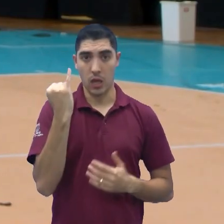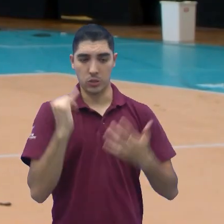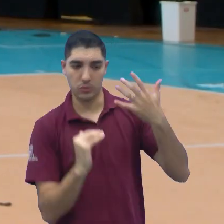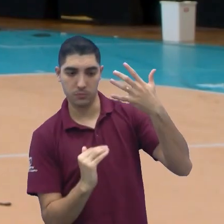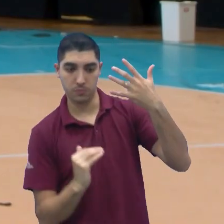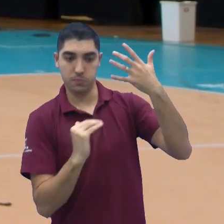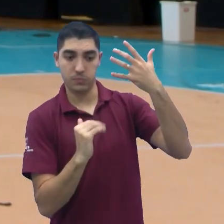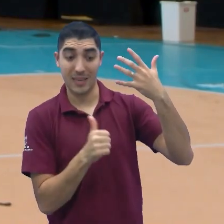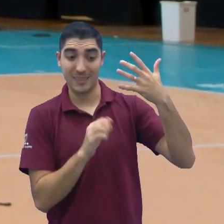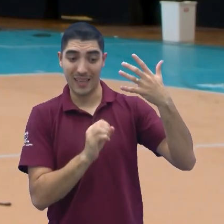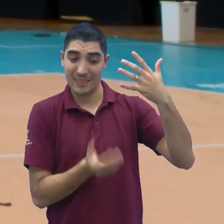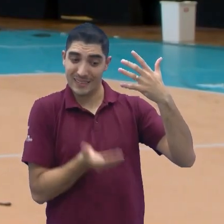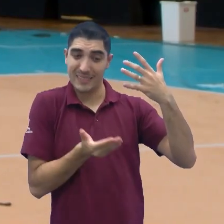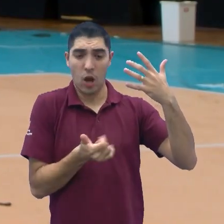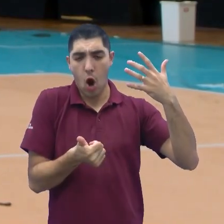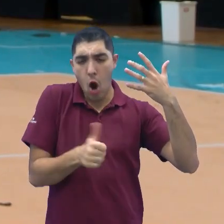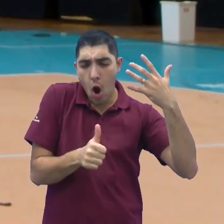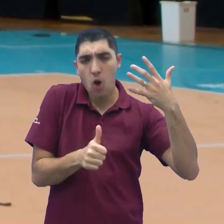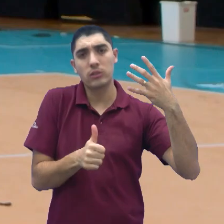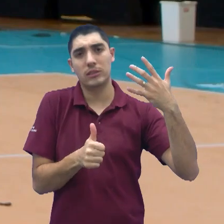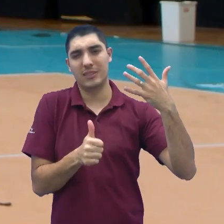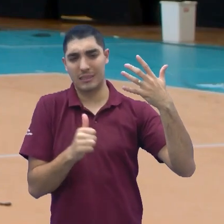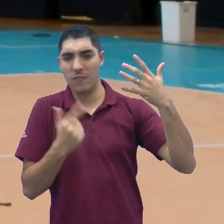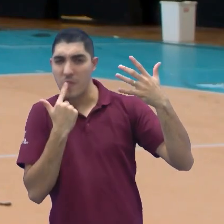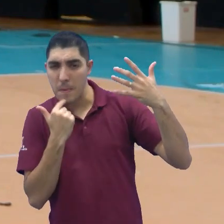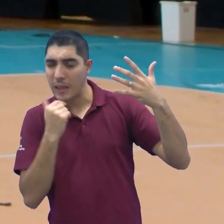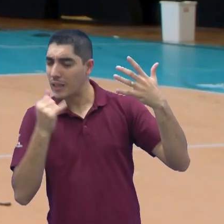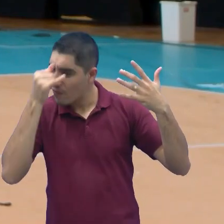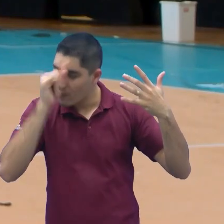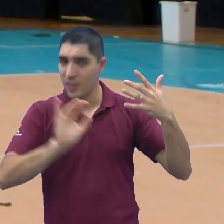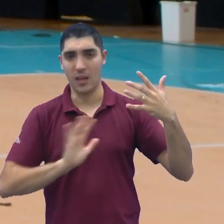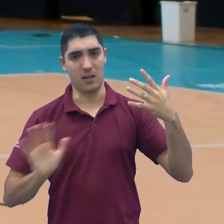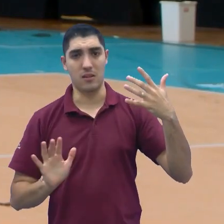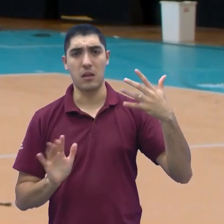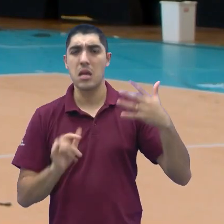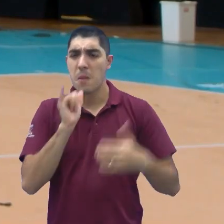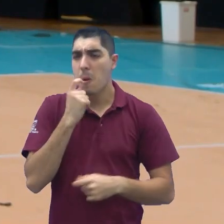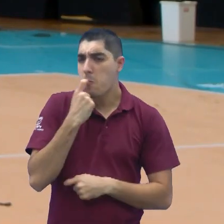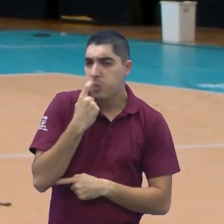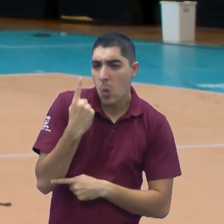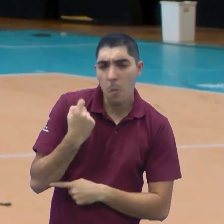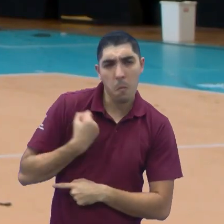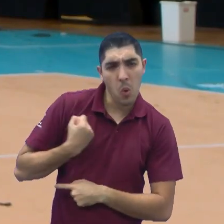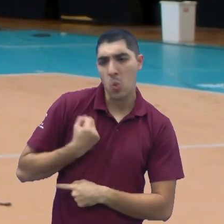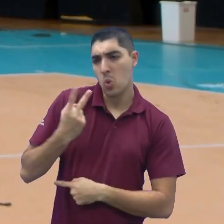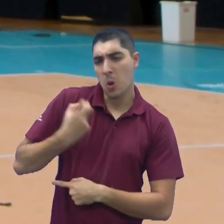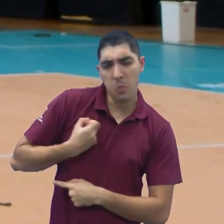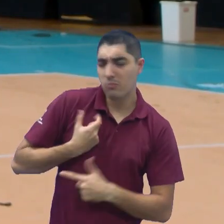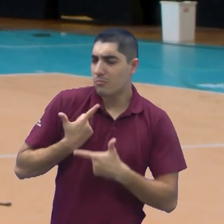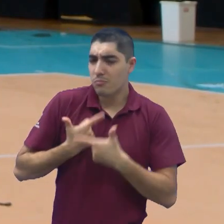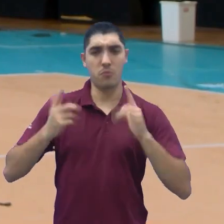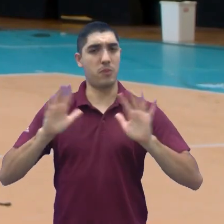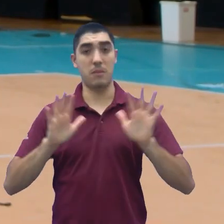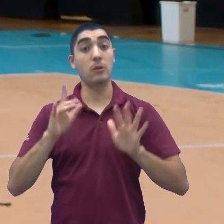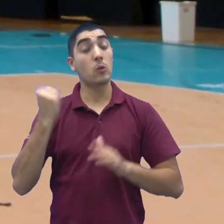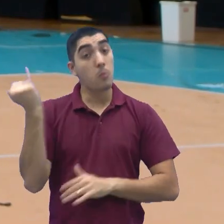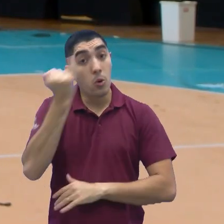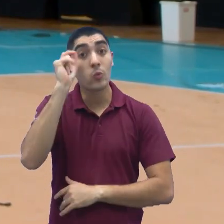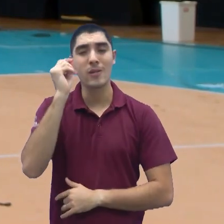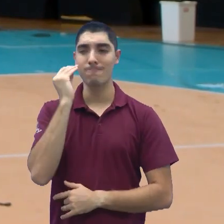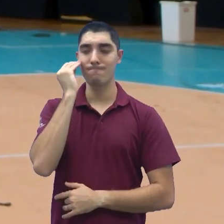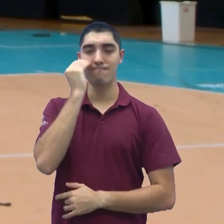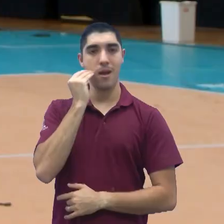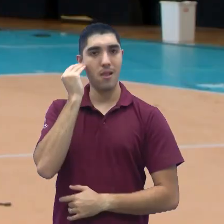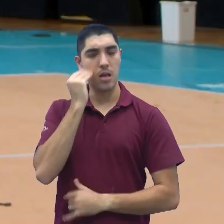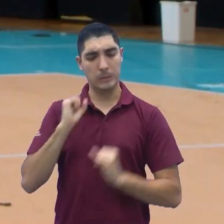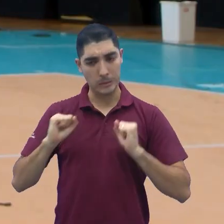rebaixamento, mesmo que seja 1 ponto, 2, não tem problema. Mas a gente cria uma casca e entende que se a gente realmente quiser algo a